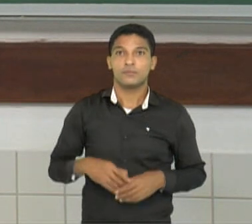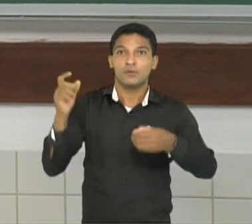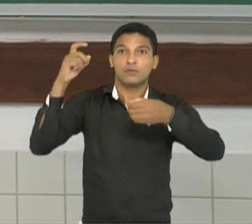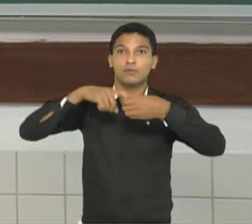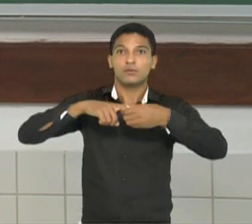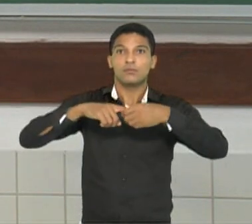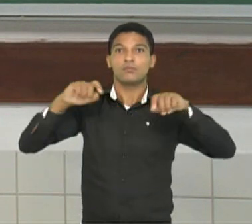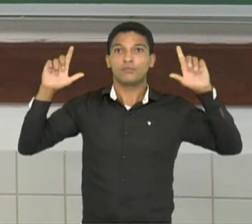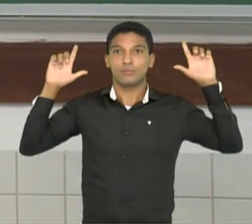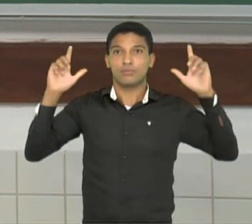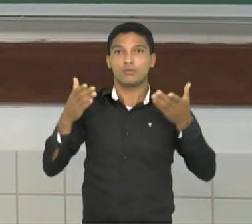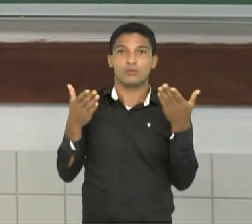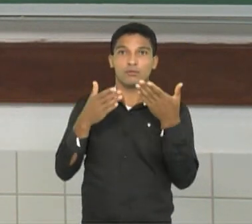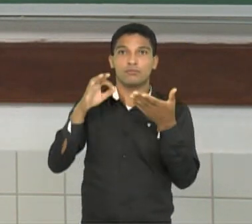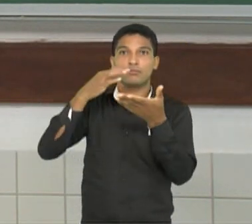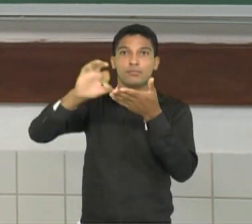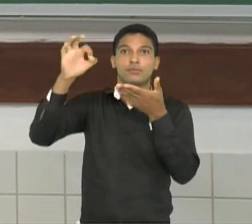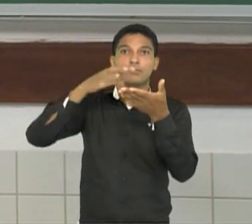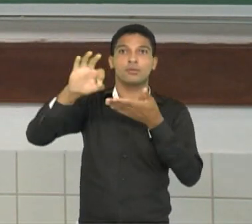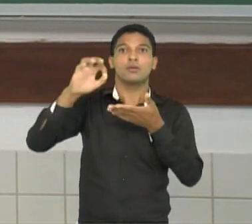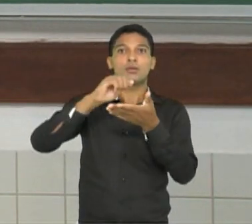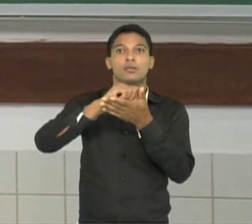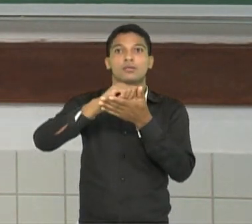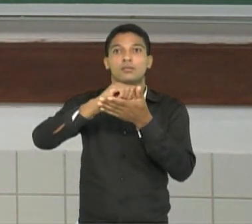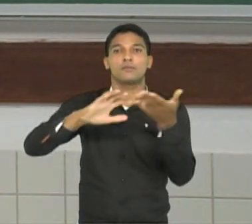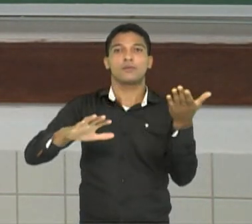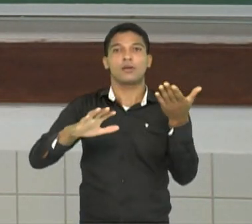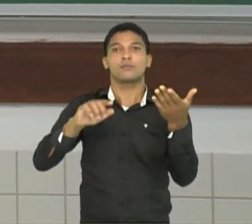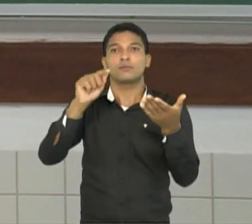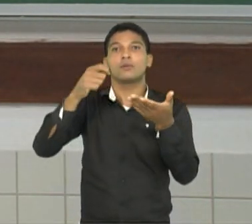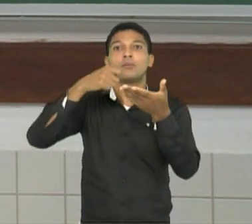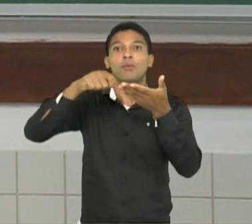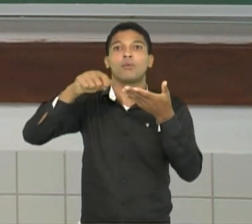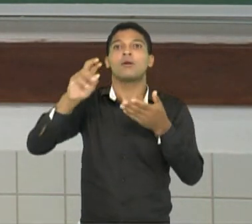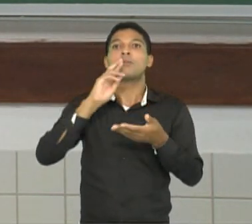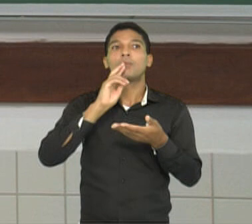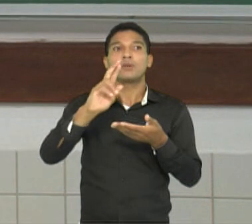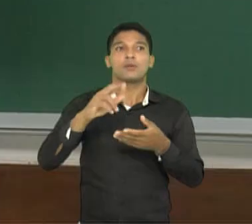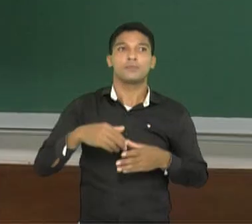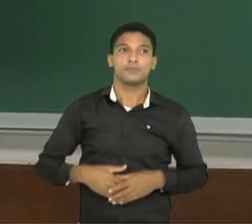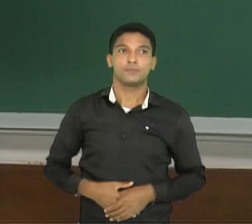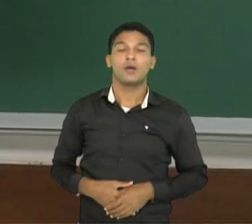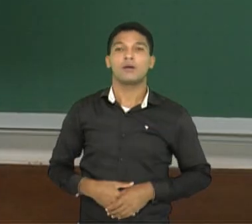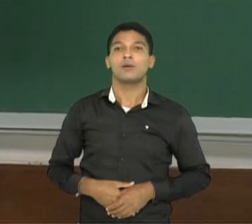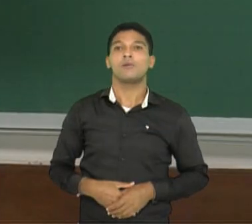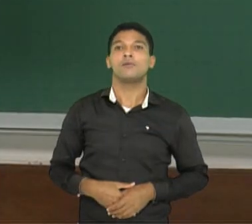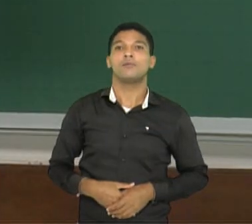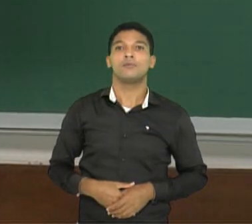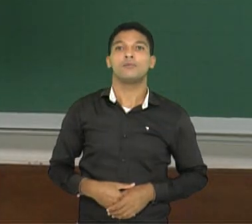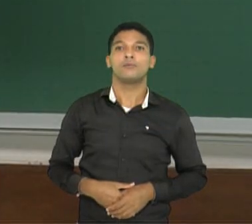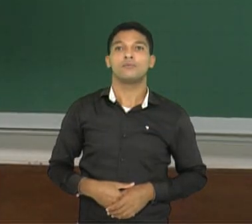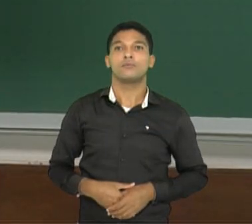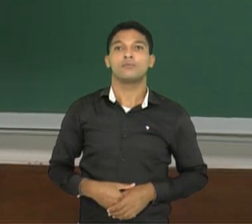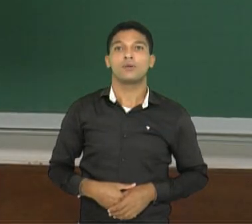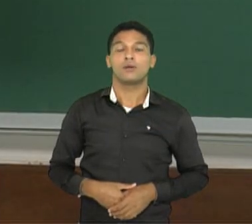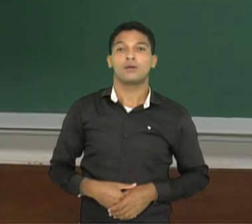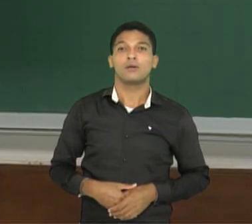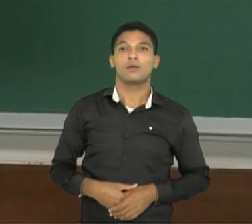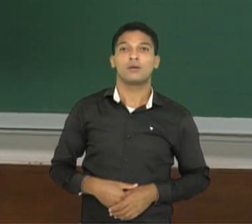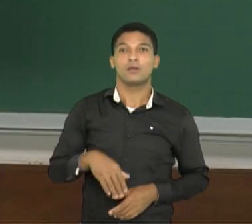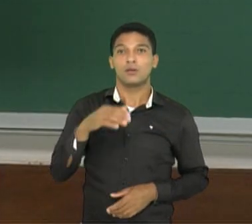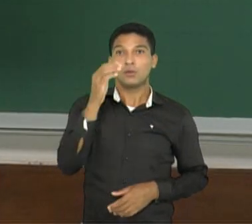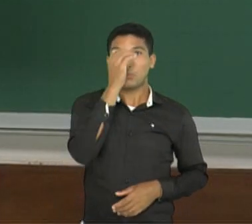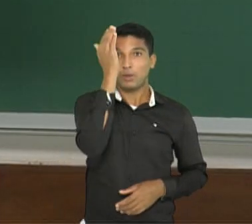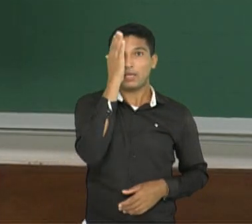Voltamos ali então com a correção, exercício bem rápido ali, fácil de responder, né? A diversidade da população brasileira tem, entre o que a